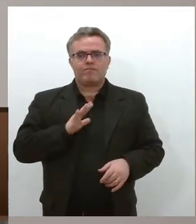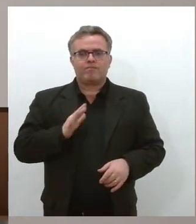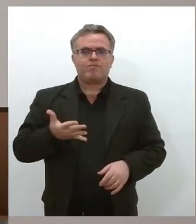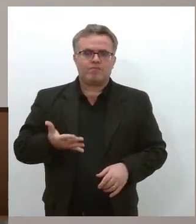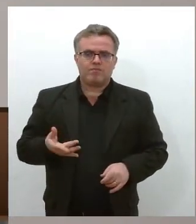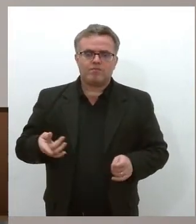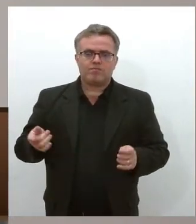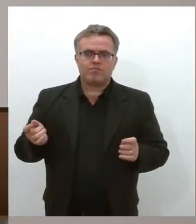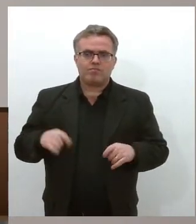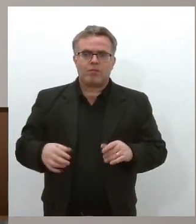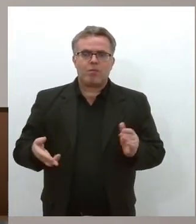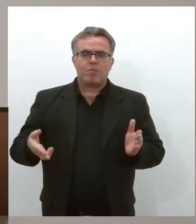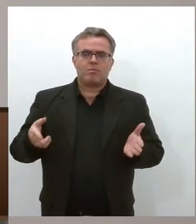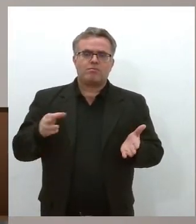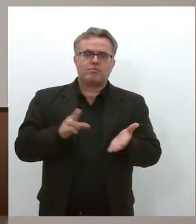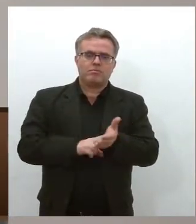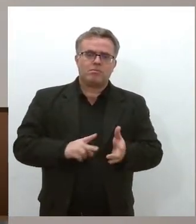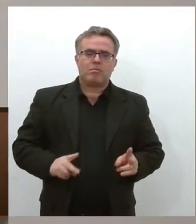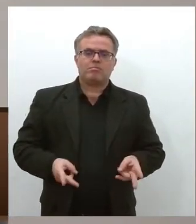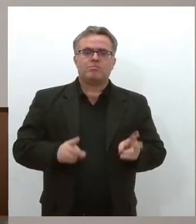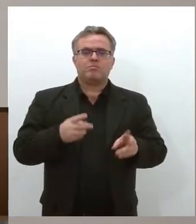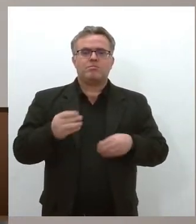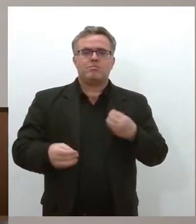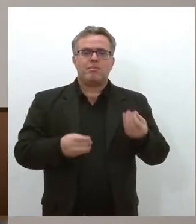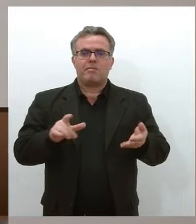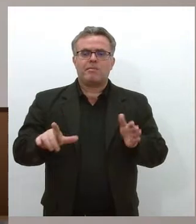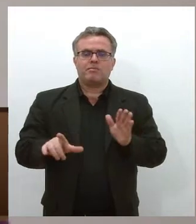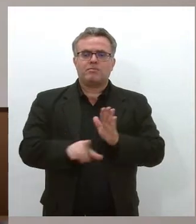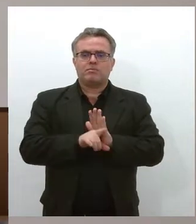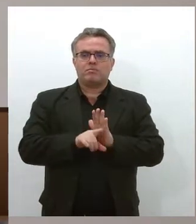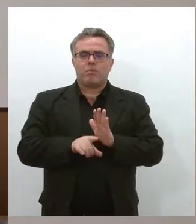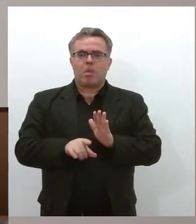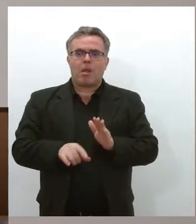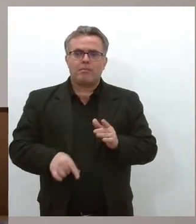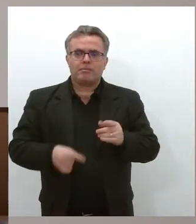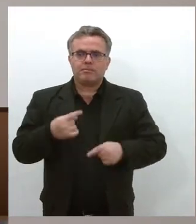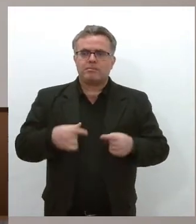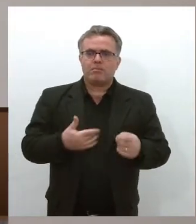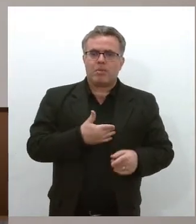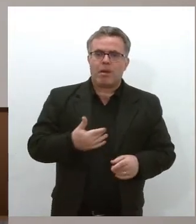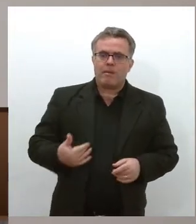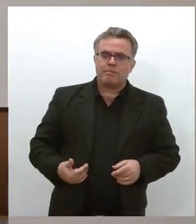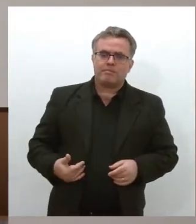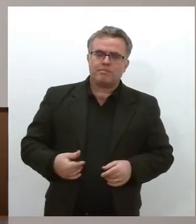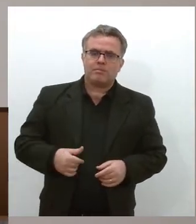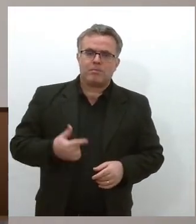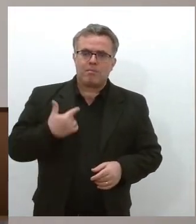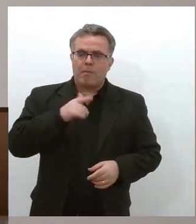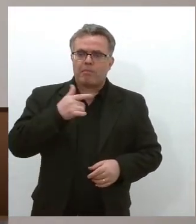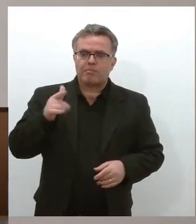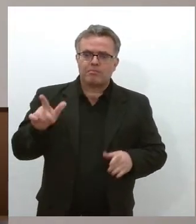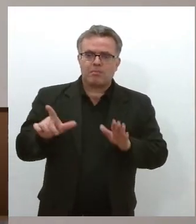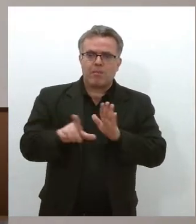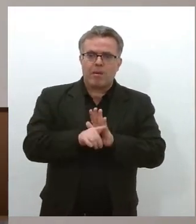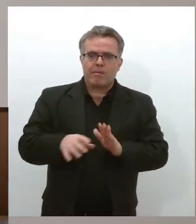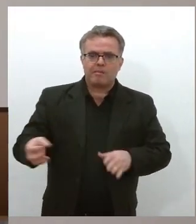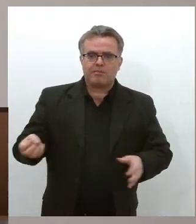que além da lei de violência política contra as mulheres, nós temos novas legislações que